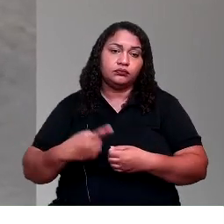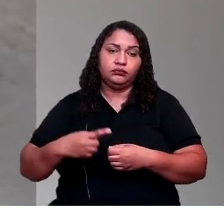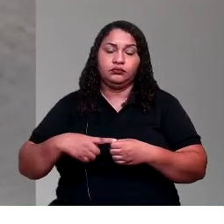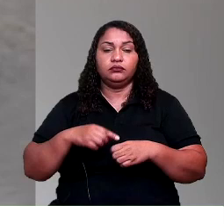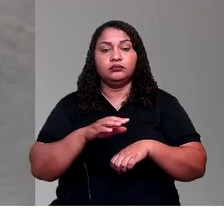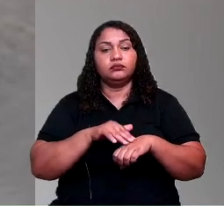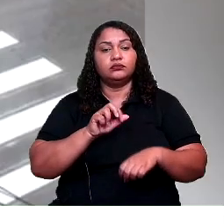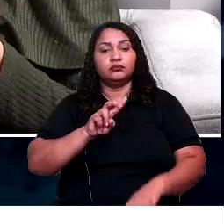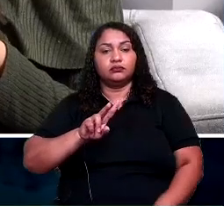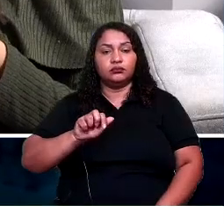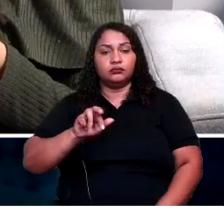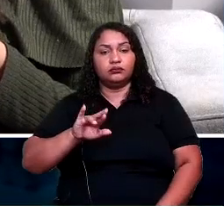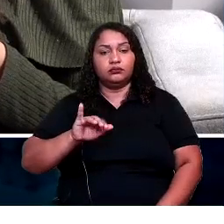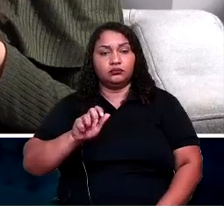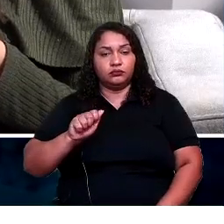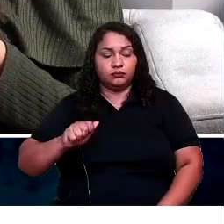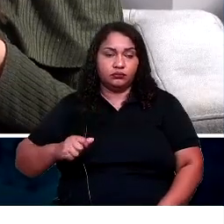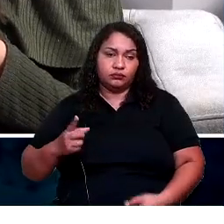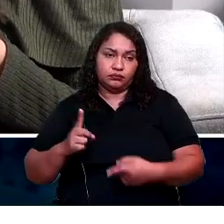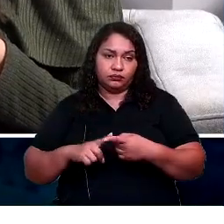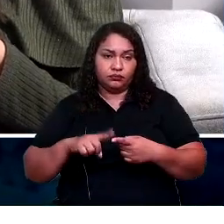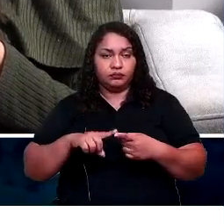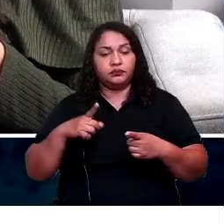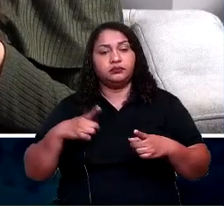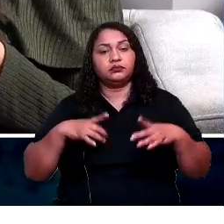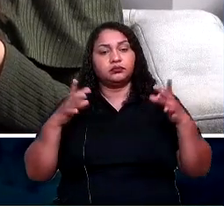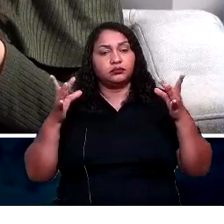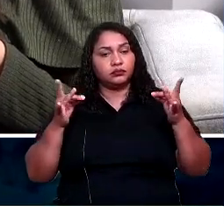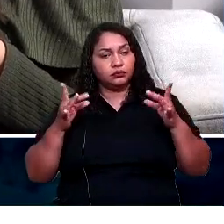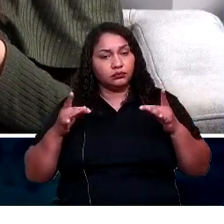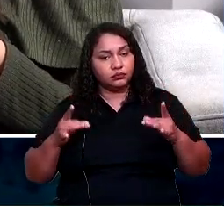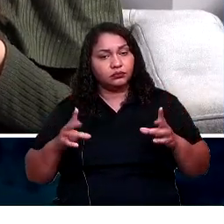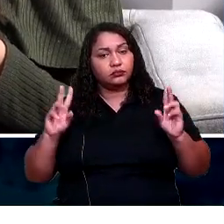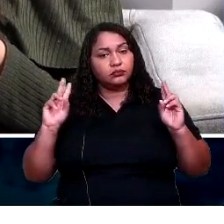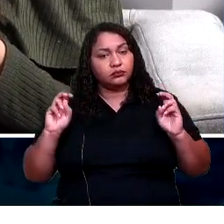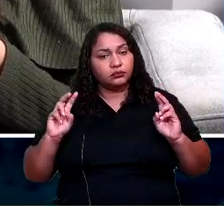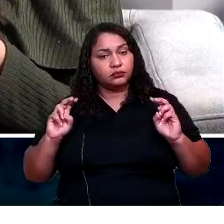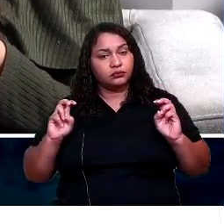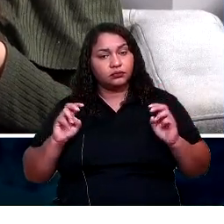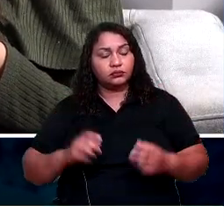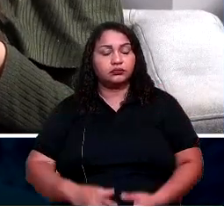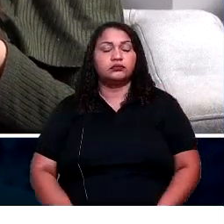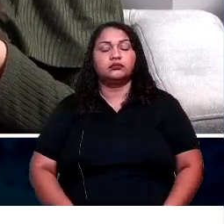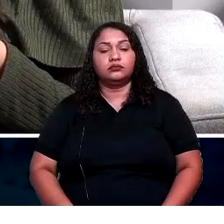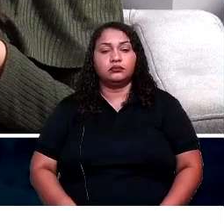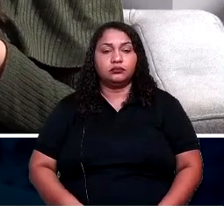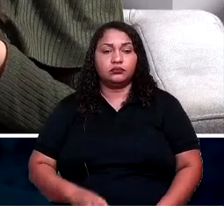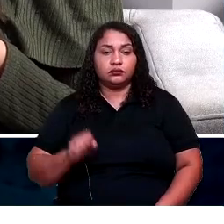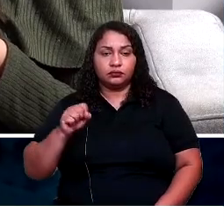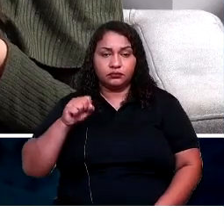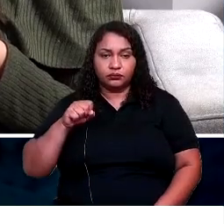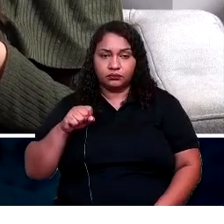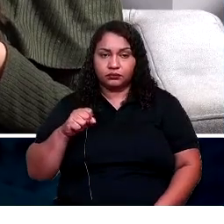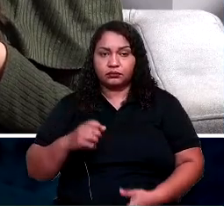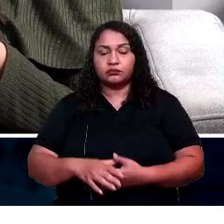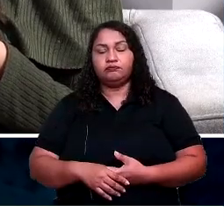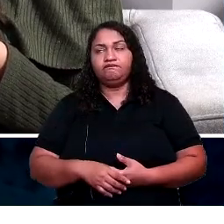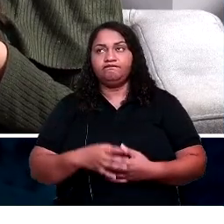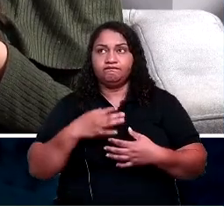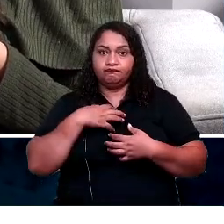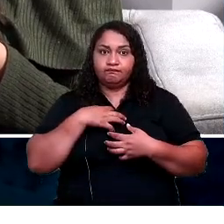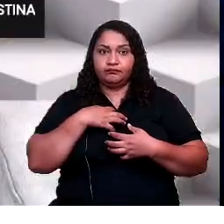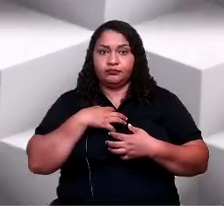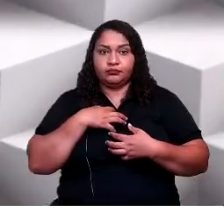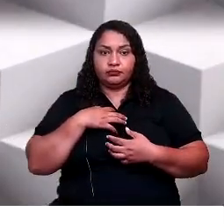Vamos colocar a Valéria na tela lado a lado comigo porque ela tem os detalhes sobre esse assunto balera isso mesmo andando a